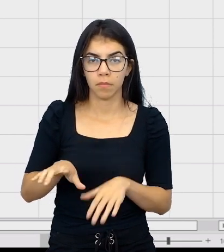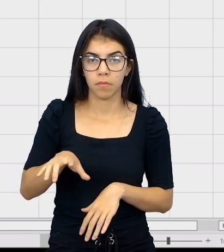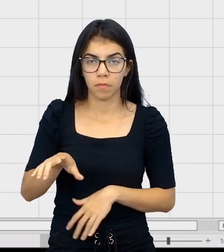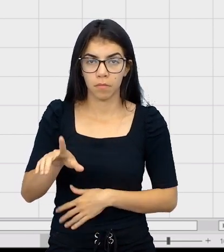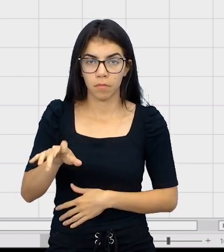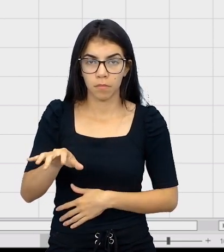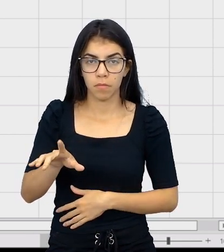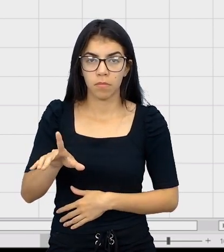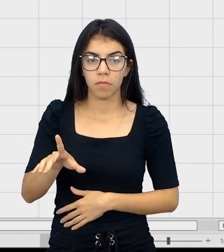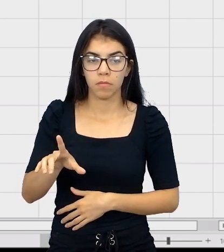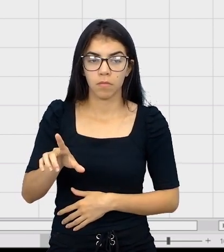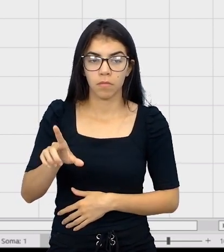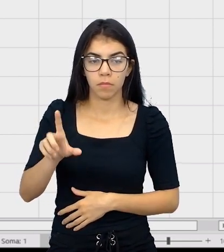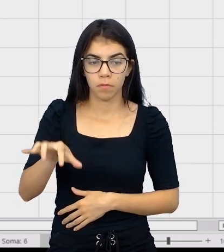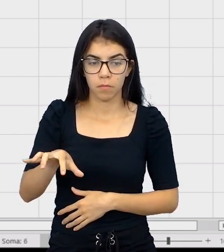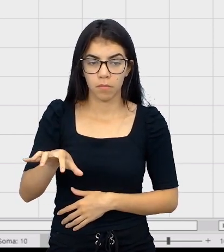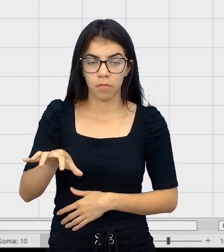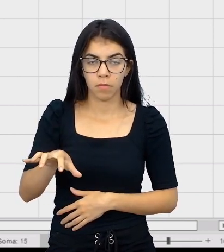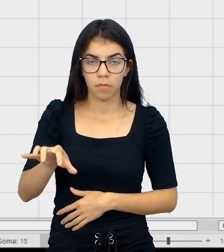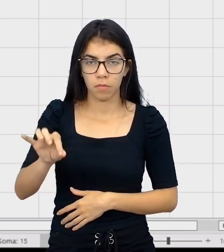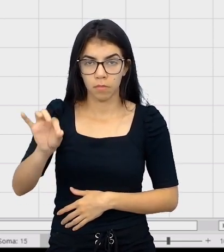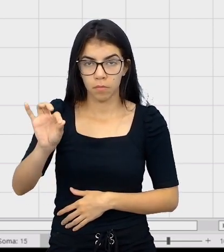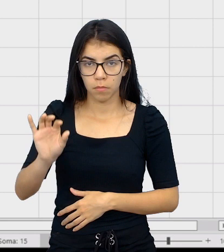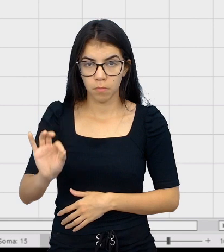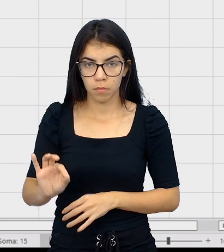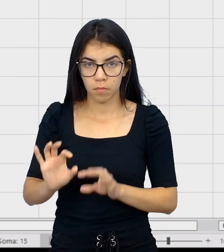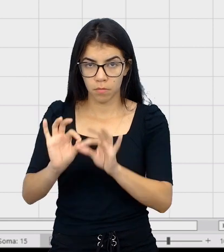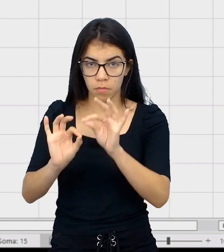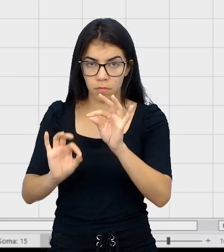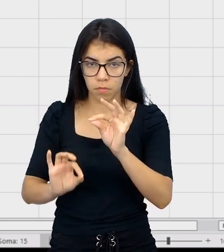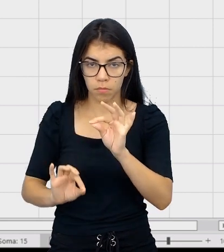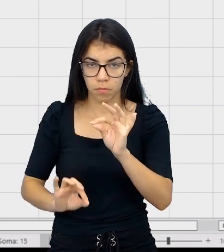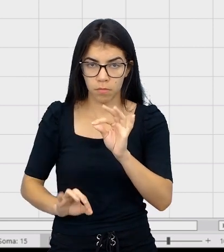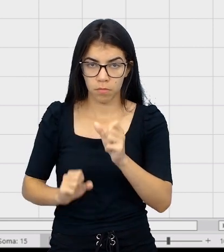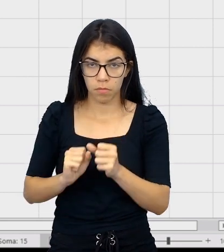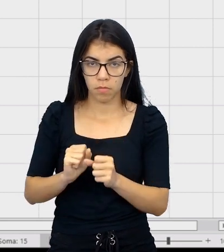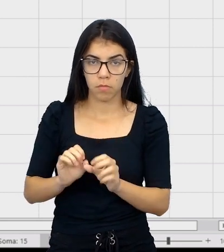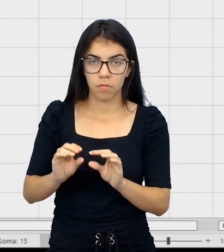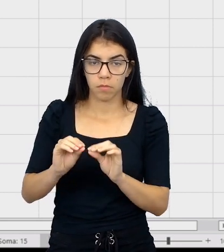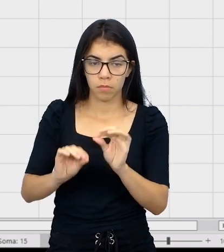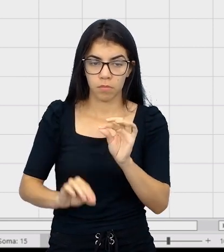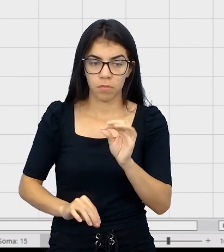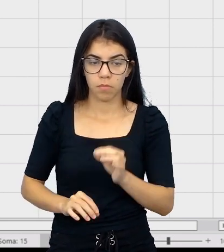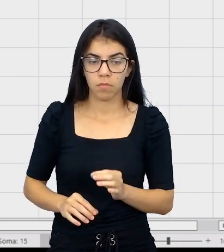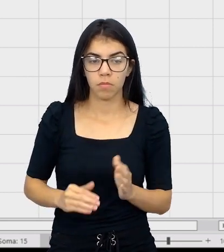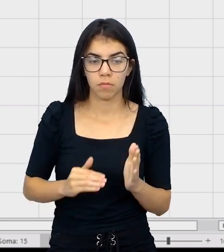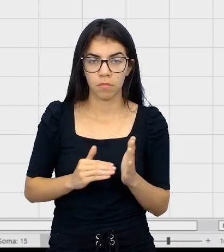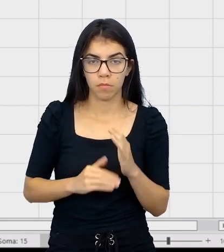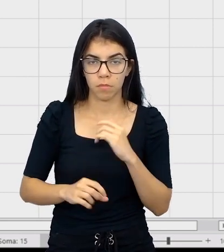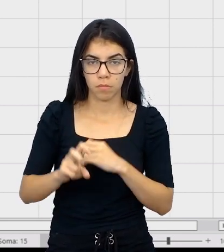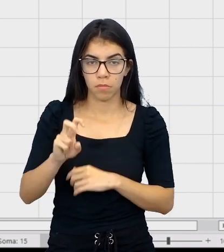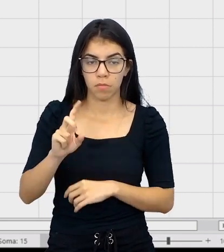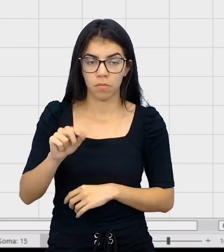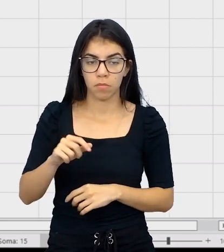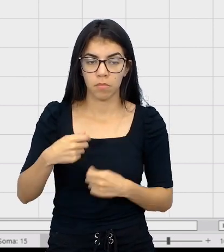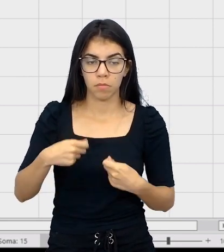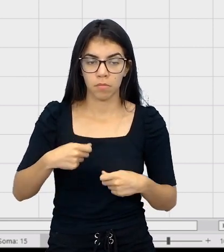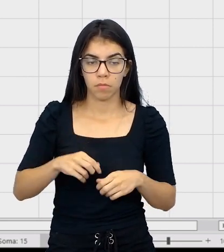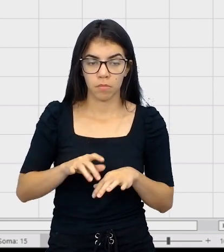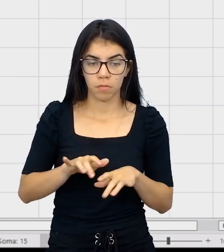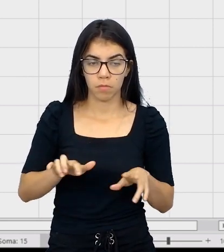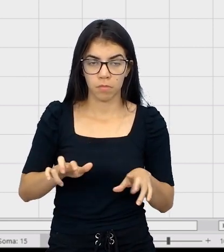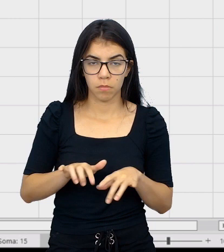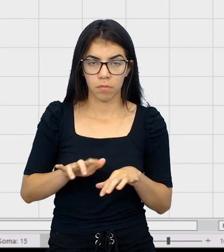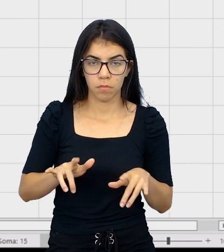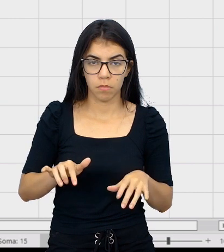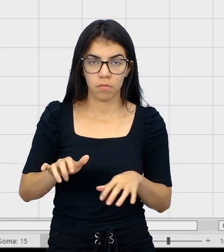vou segurar a primeira coluna. Clico no X e puxo até o 5. Somatória eu não coloco não, tá? Tá, Aí eu tenho importante. que segurar no teclado, tem o CTRL,